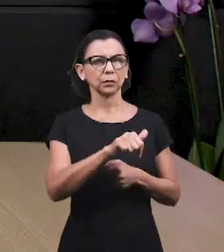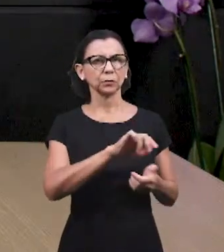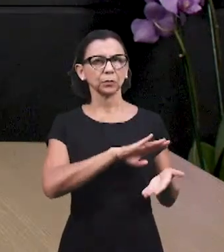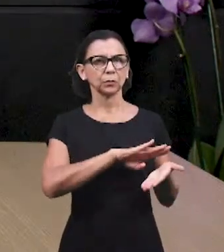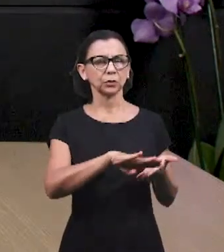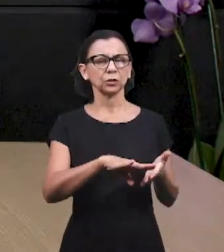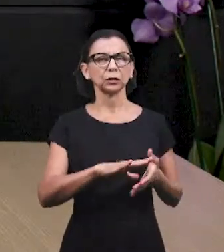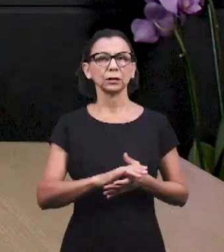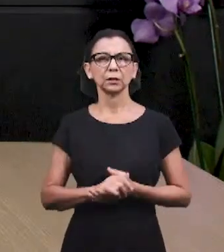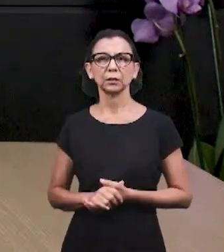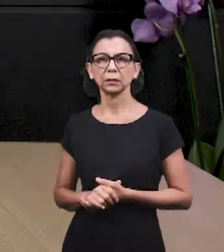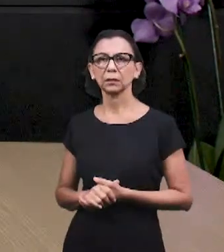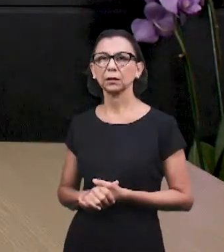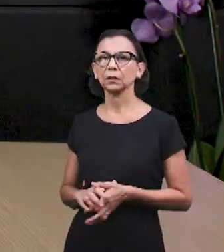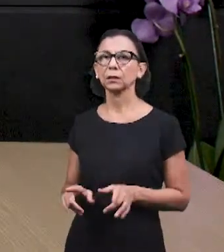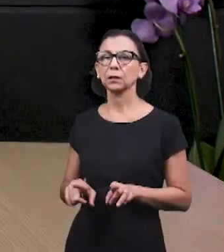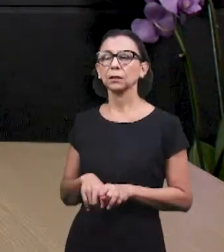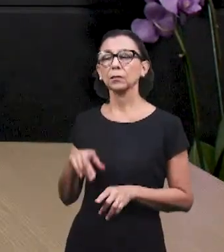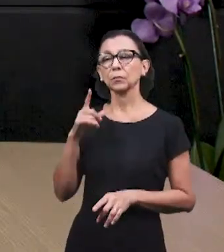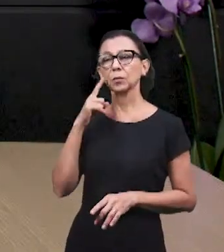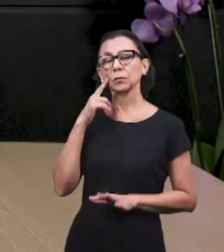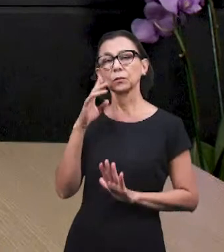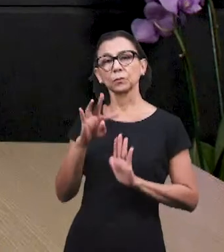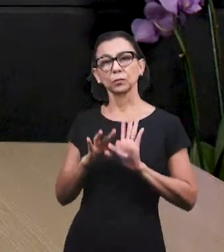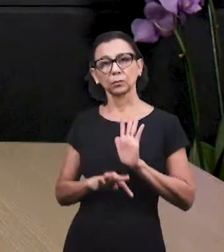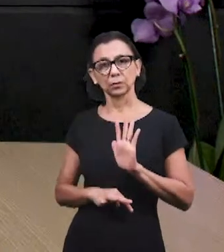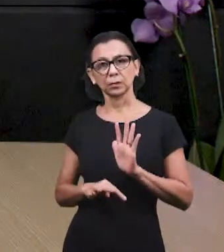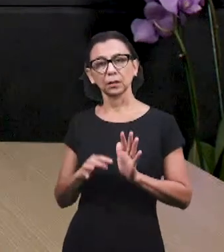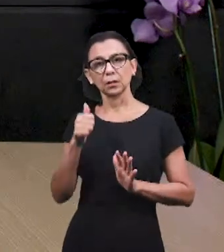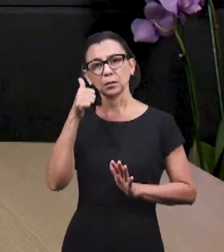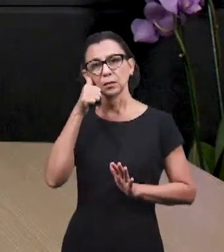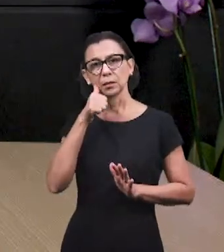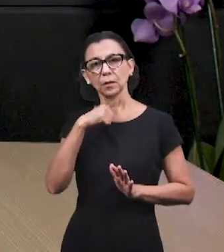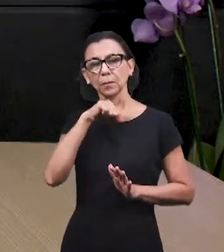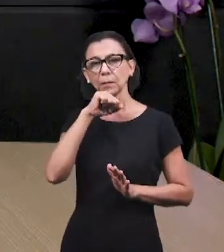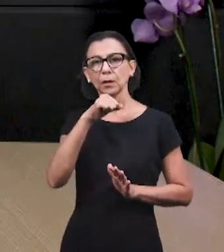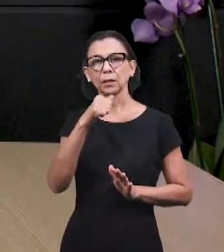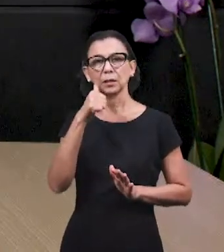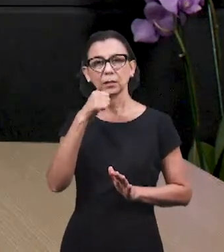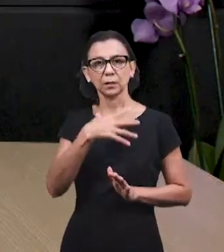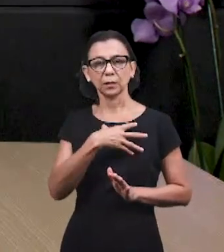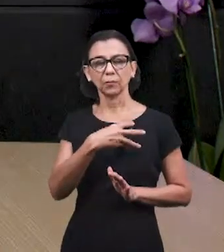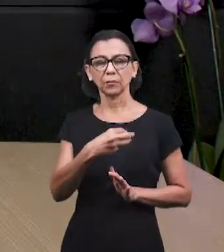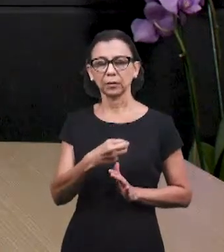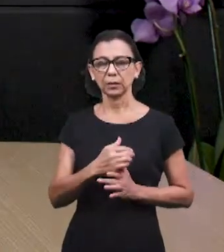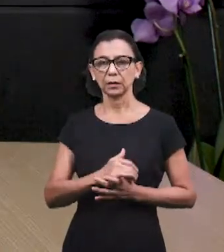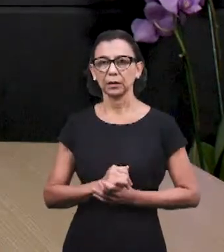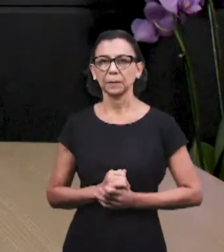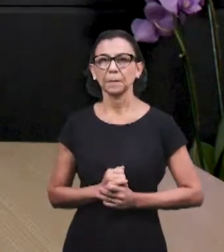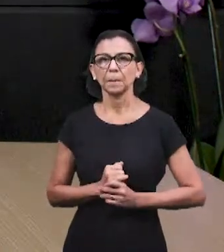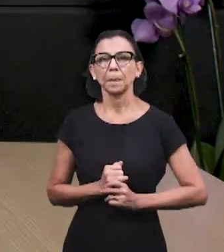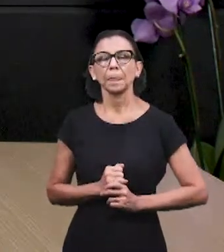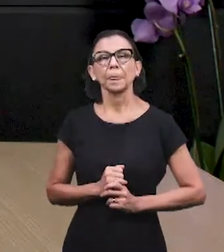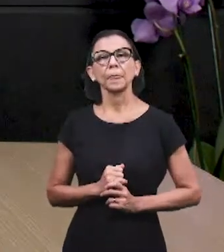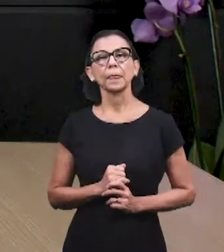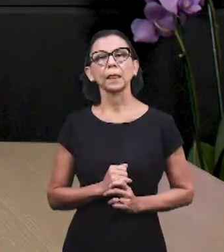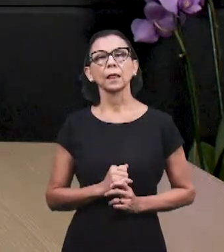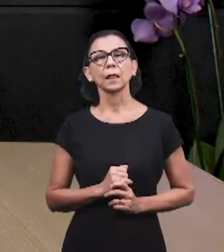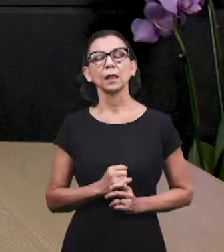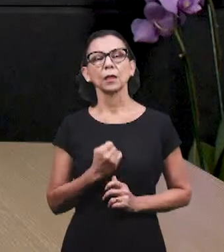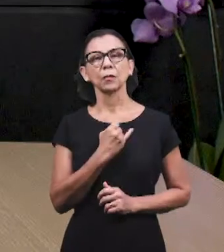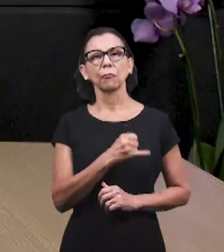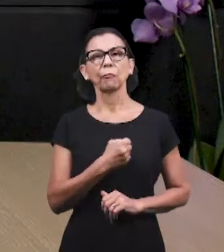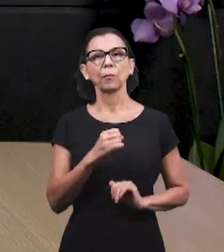para a mamãe, ali na citação do texto, né, que a resposta é Jesus. E a Bíblia diz, no Evangelho de